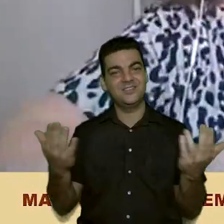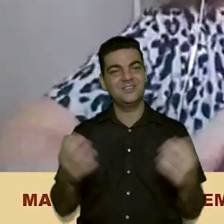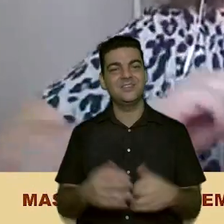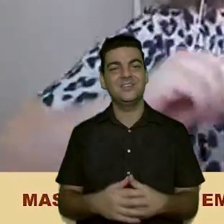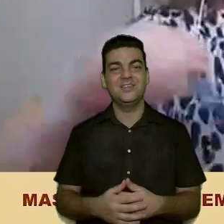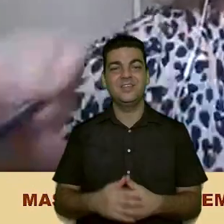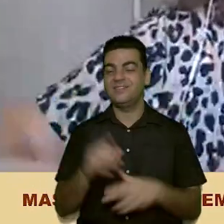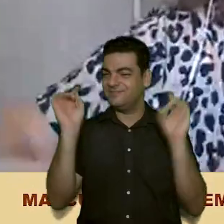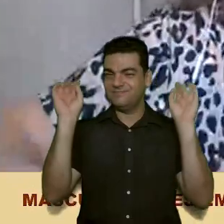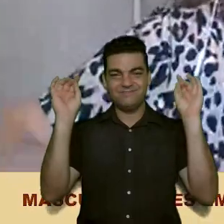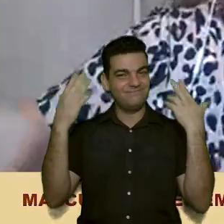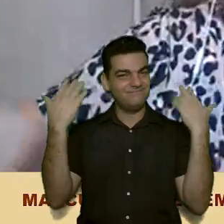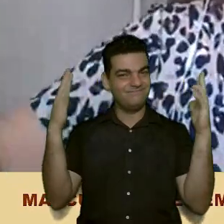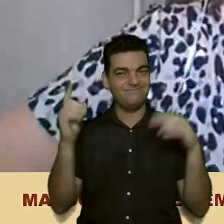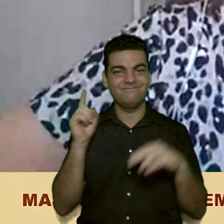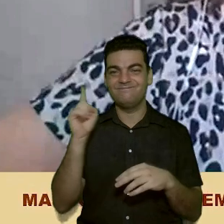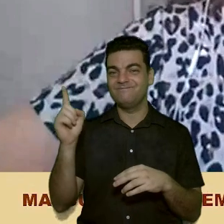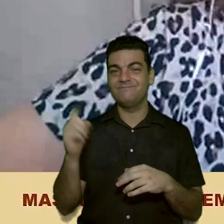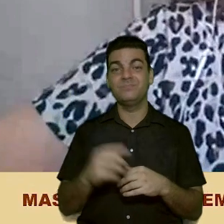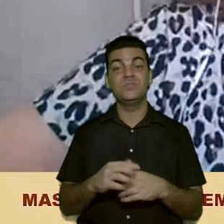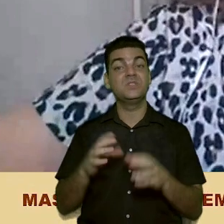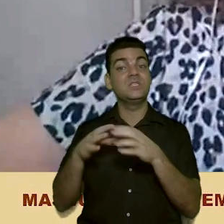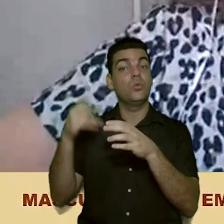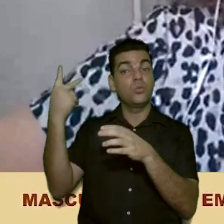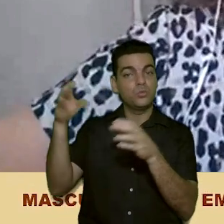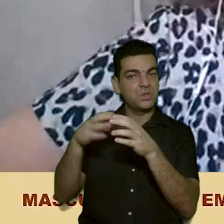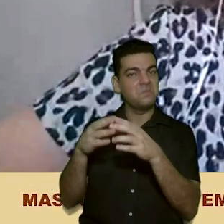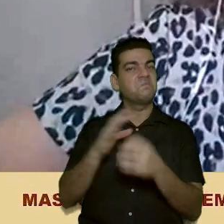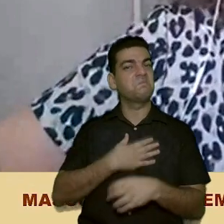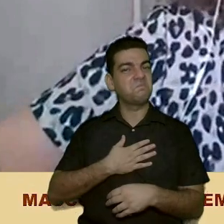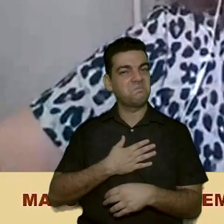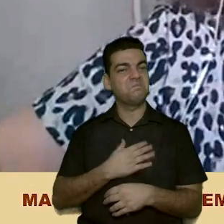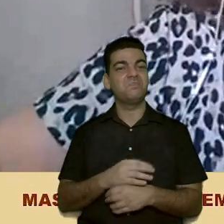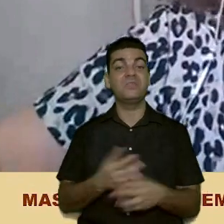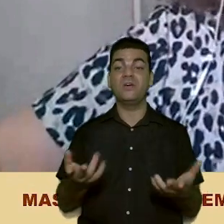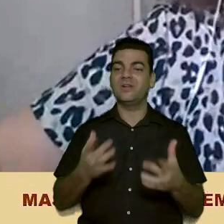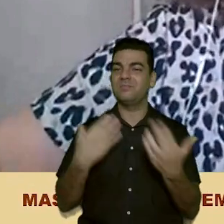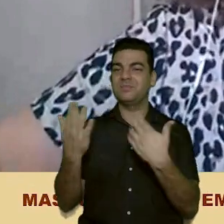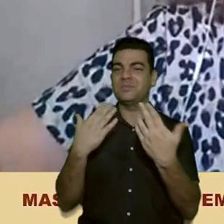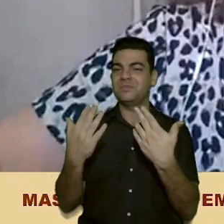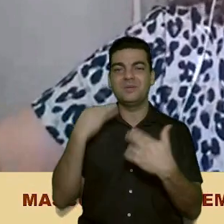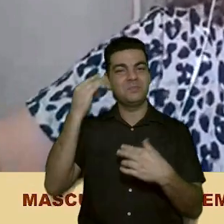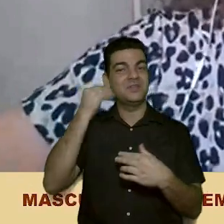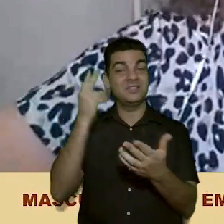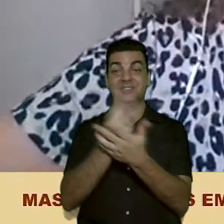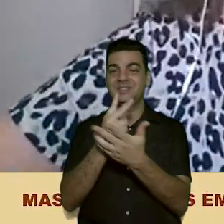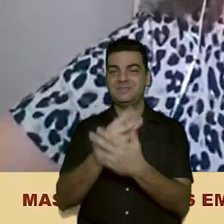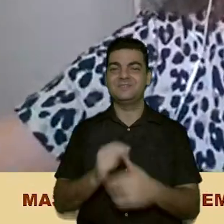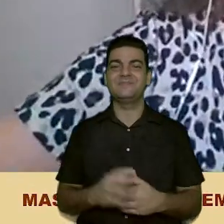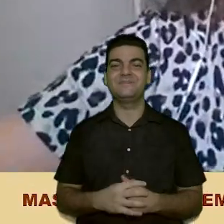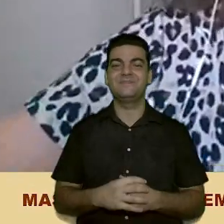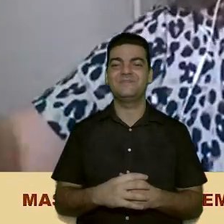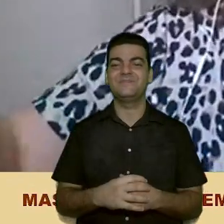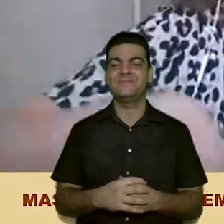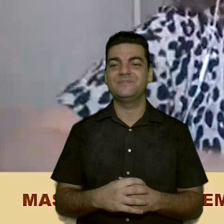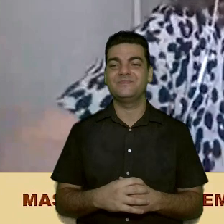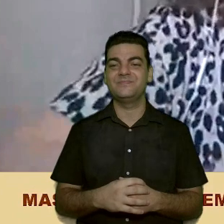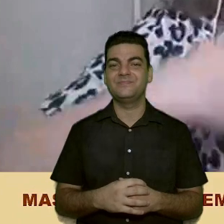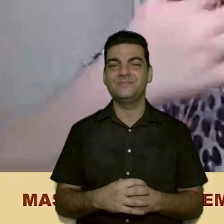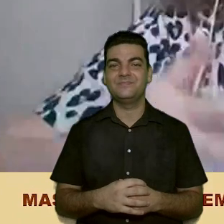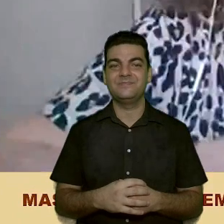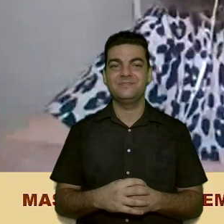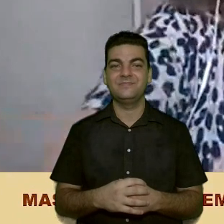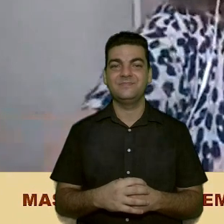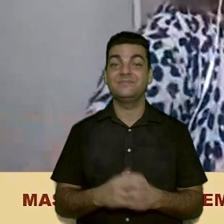minha recomendação, Tiete. Muito obrigada e desejo também muito sucesso para você, para Prazerele, para sua família e que a